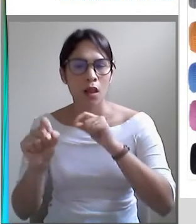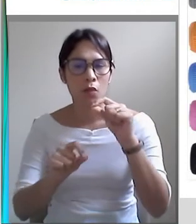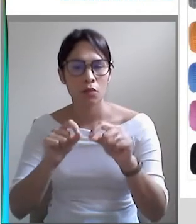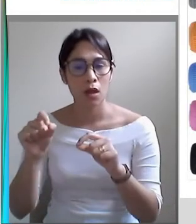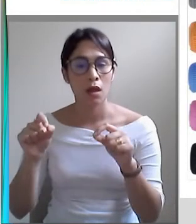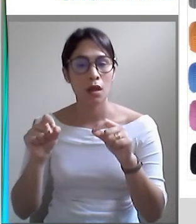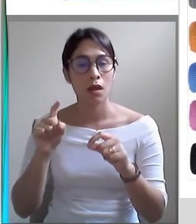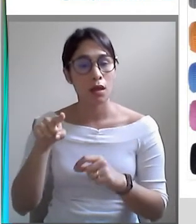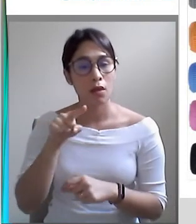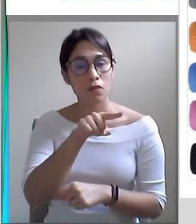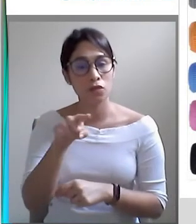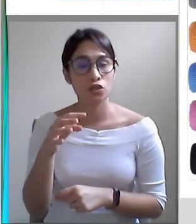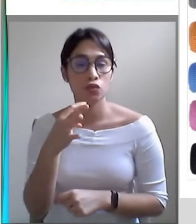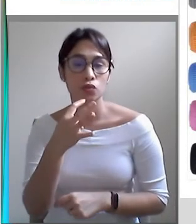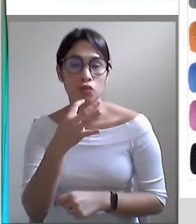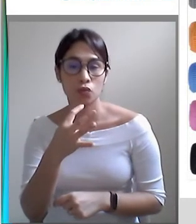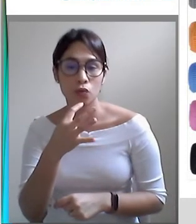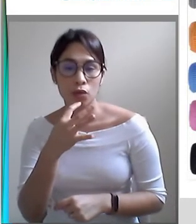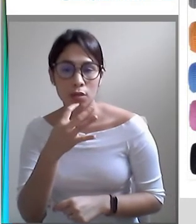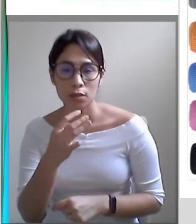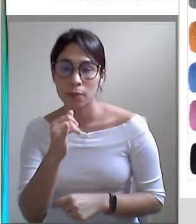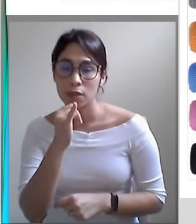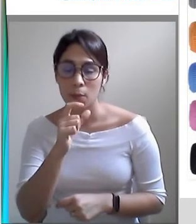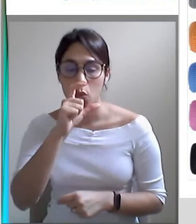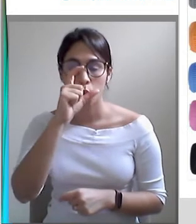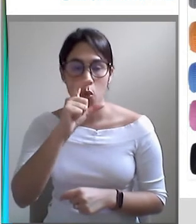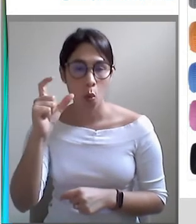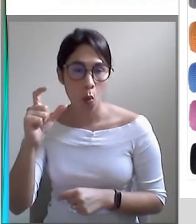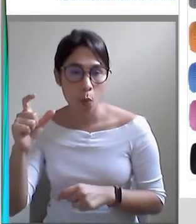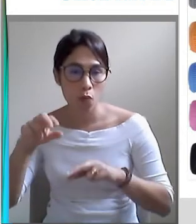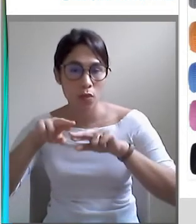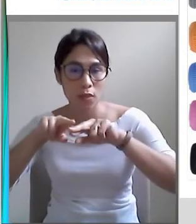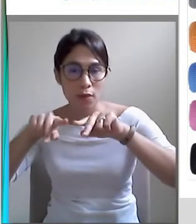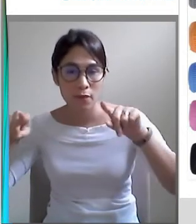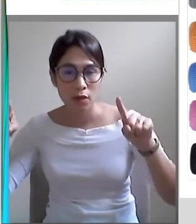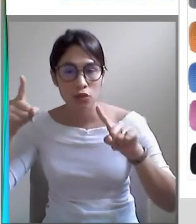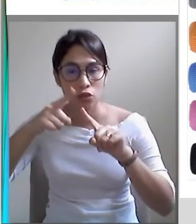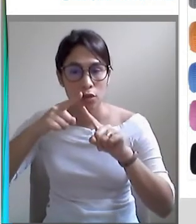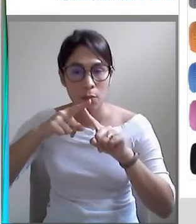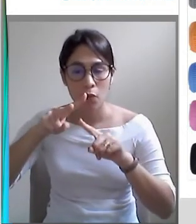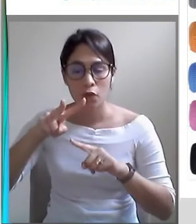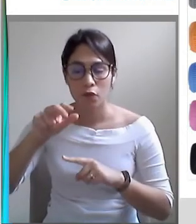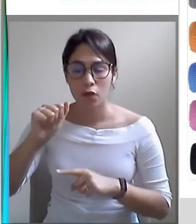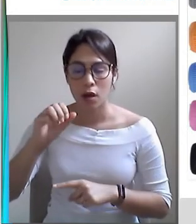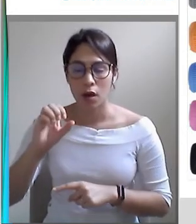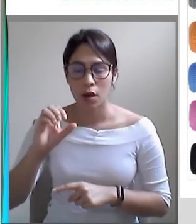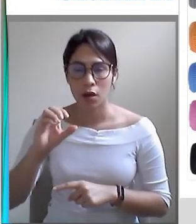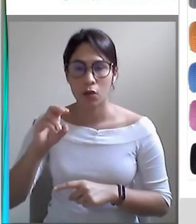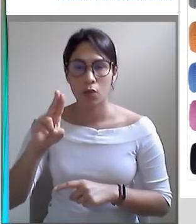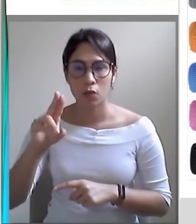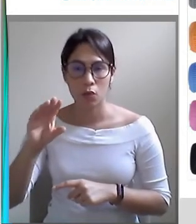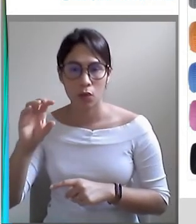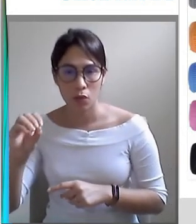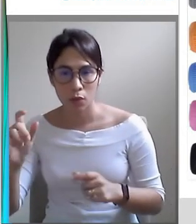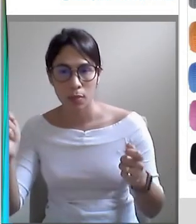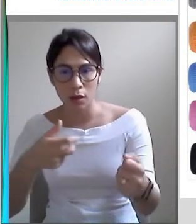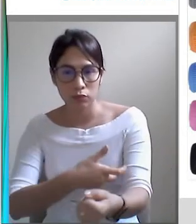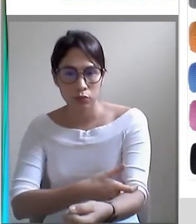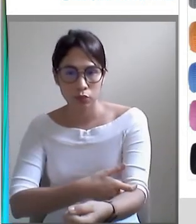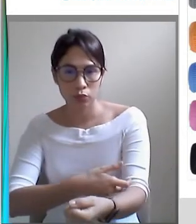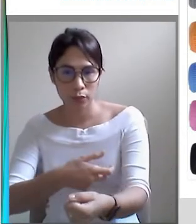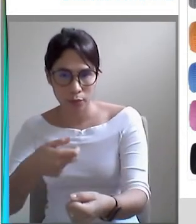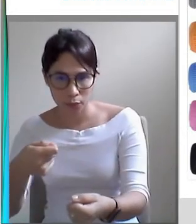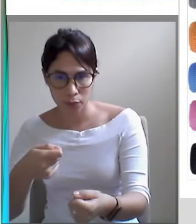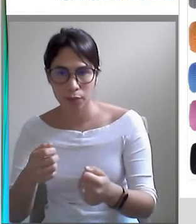A tabela destina-se à familiarização com os tipos de tubo a vácuo para a coleta de sangue